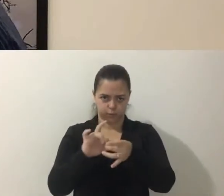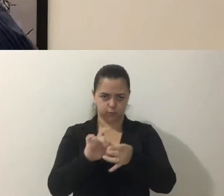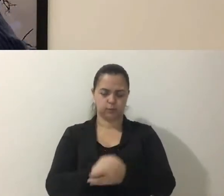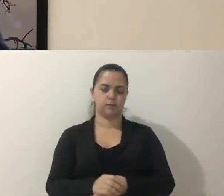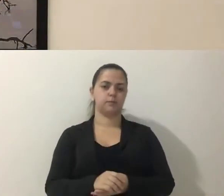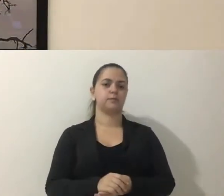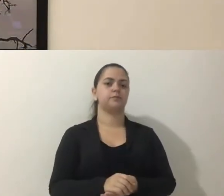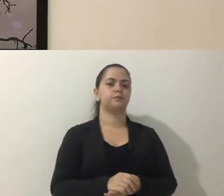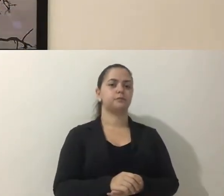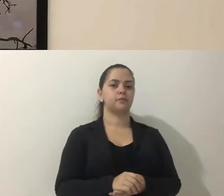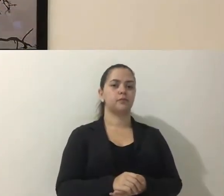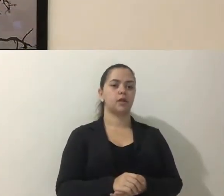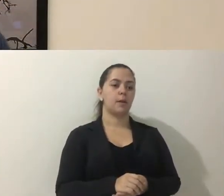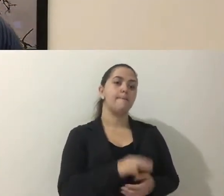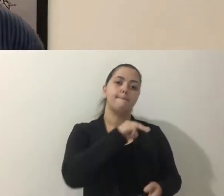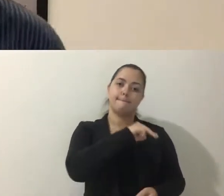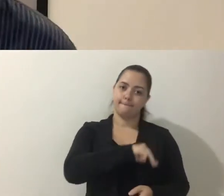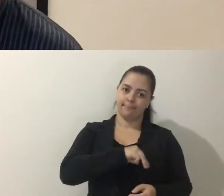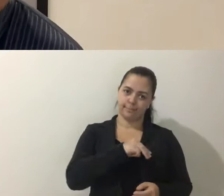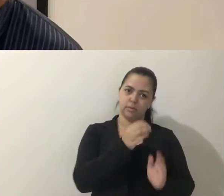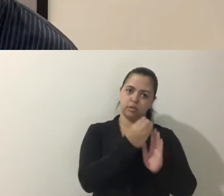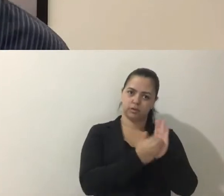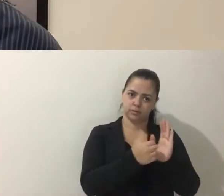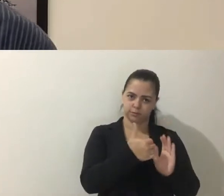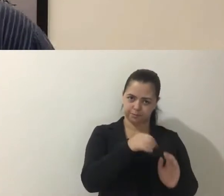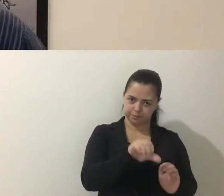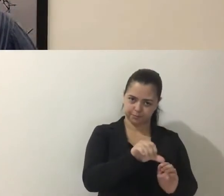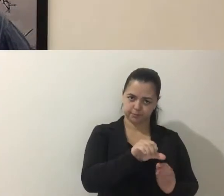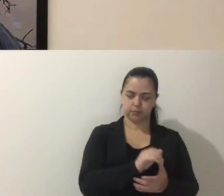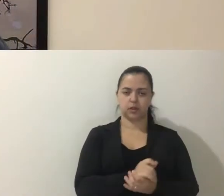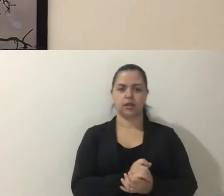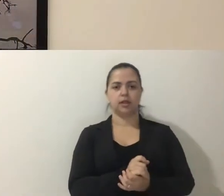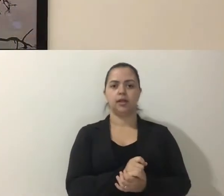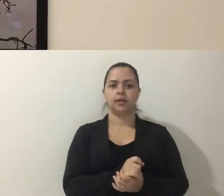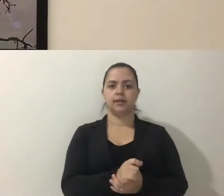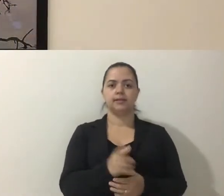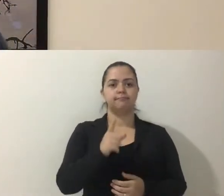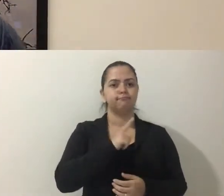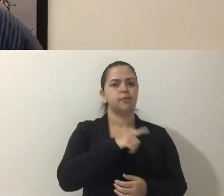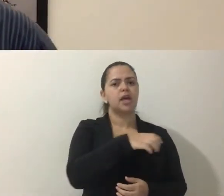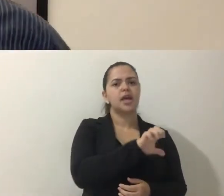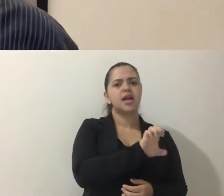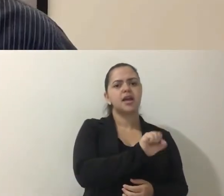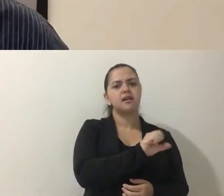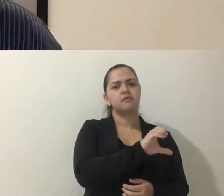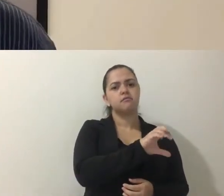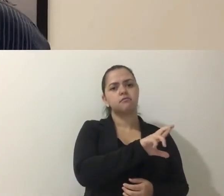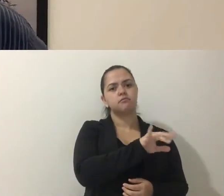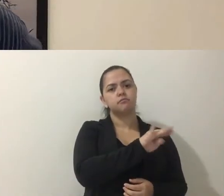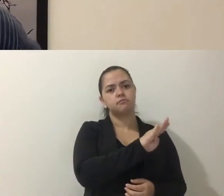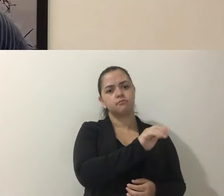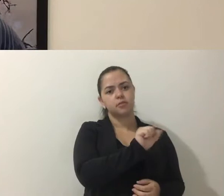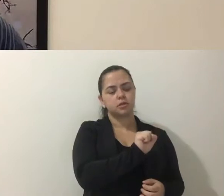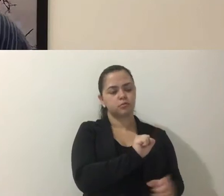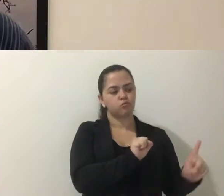longa, beleza? Então vamos para Mateus 19. Nós temos aqui os escribas se